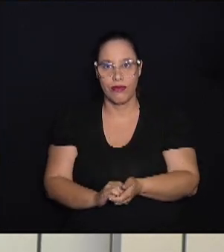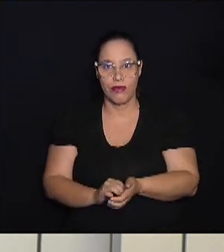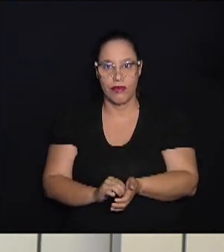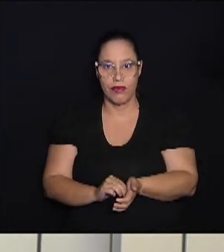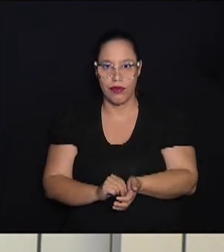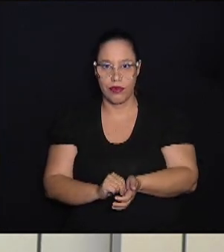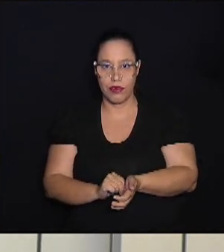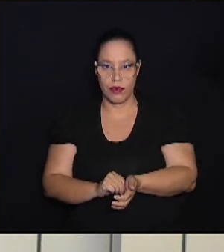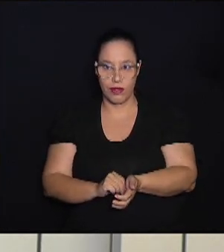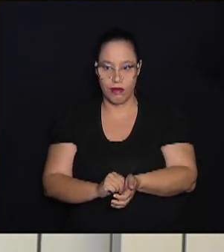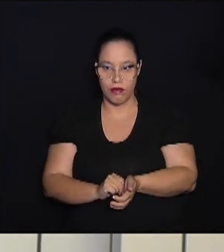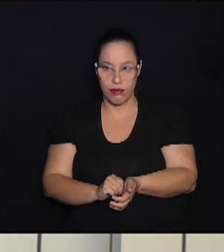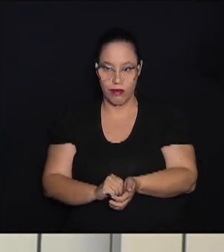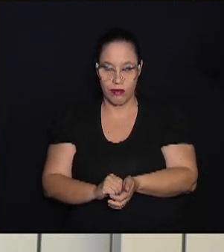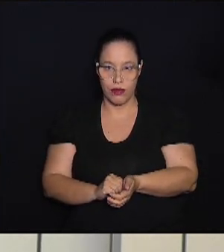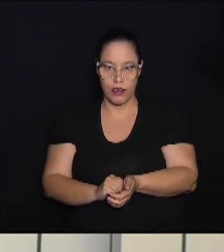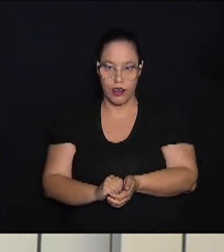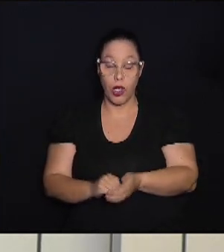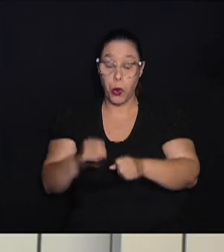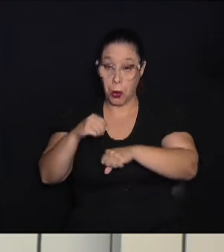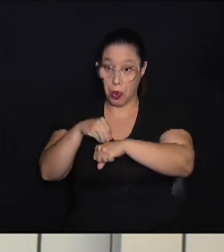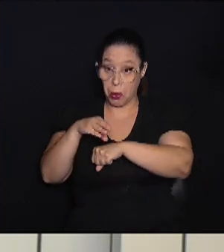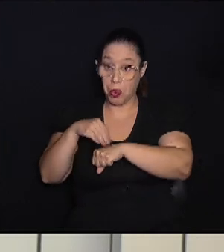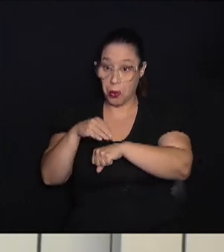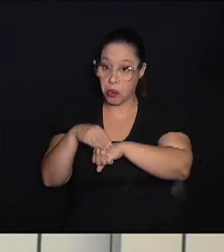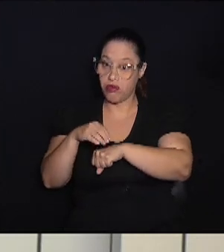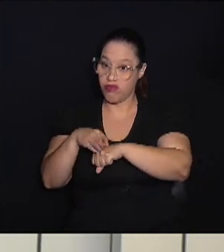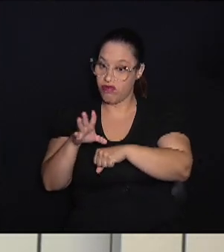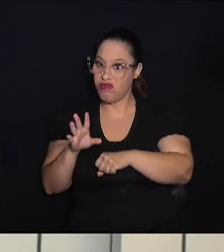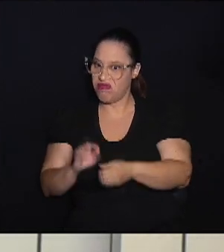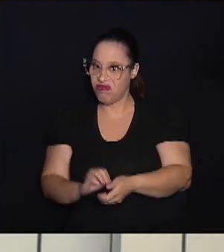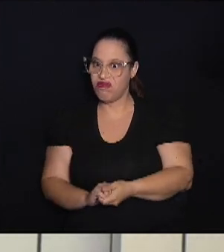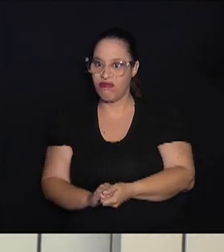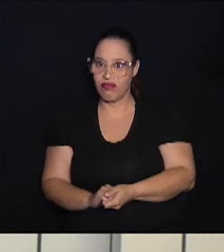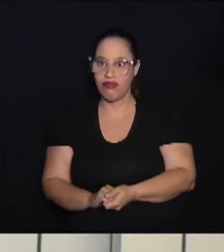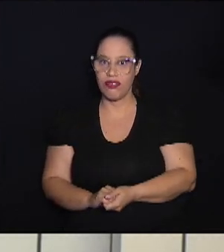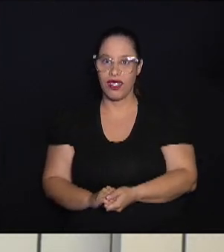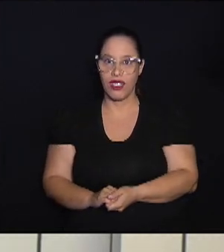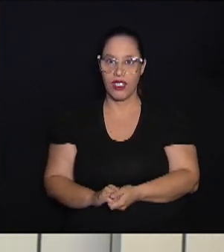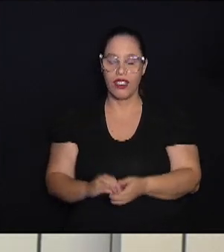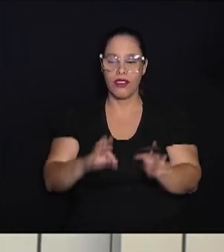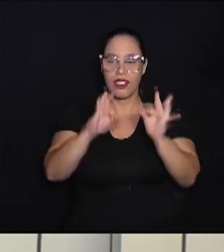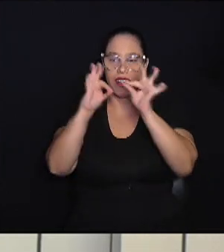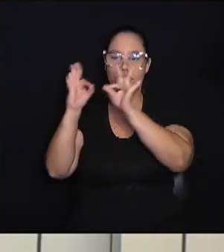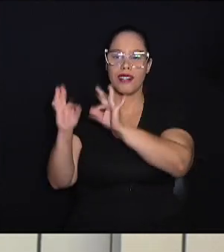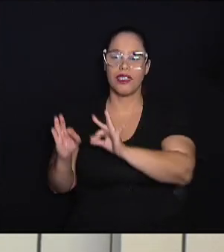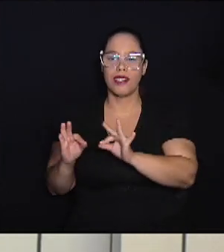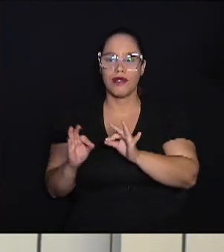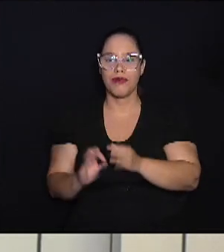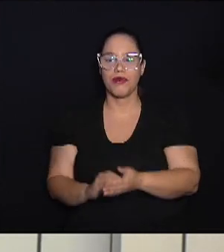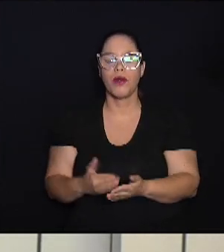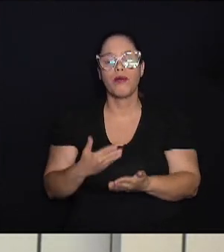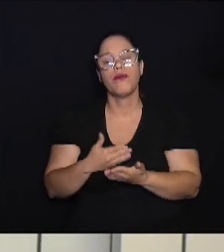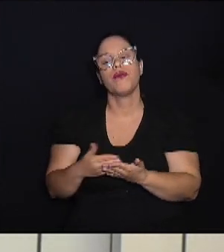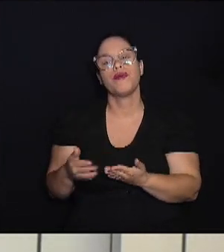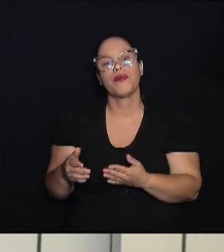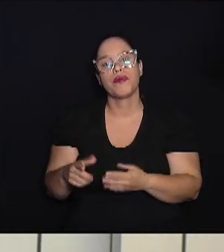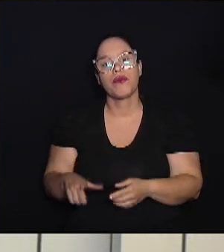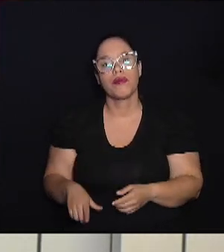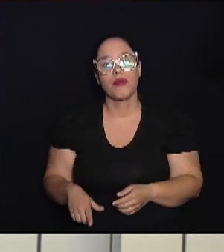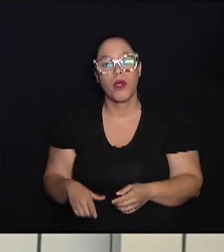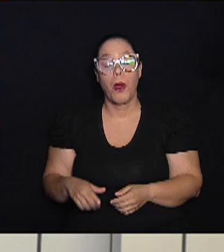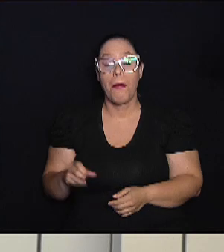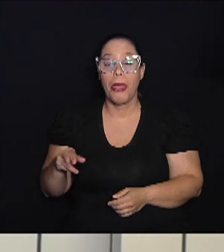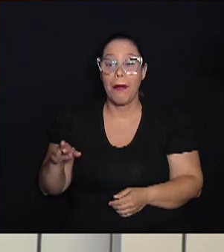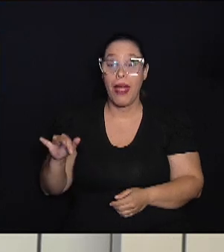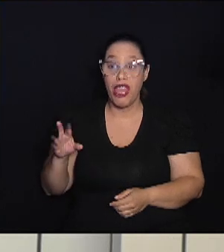essas informações. Uma dica, né? Uma sugestão para você aí que está nos acompanhando. A gente segue aqui com as notícias da